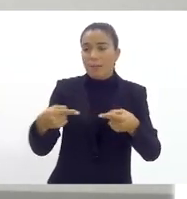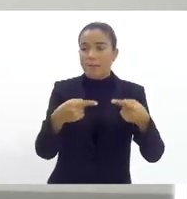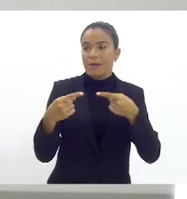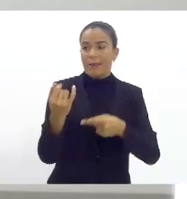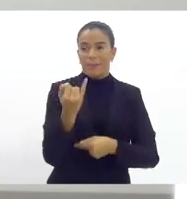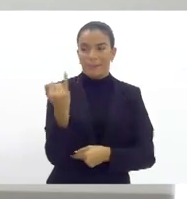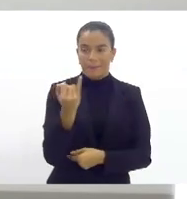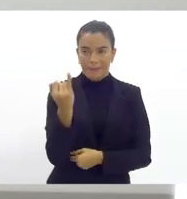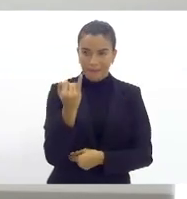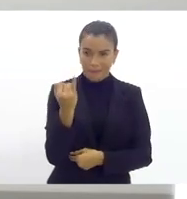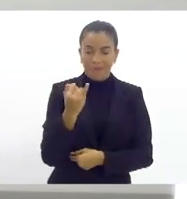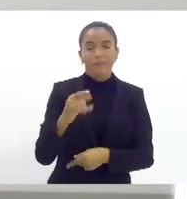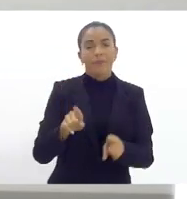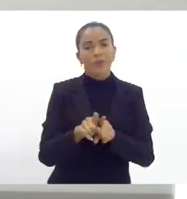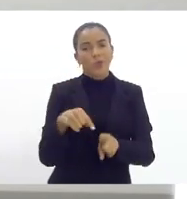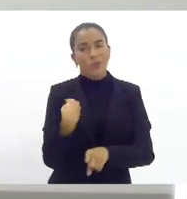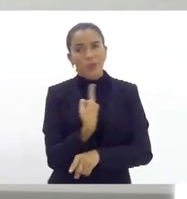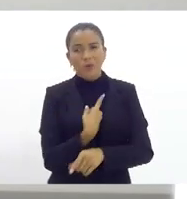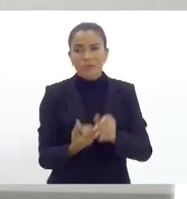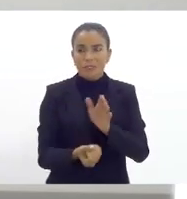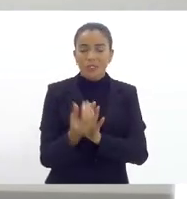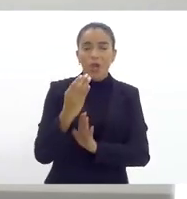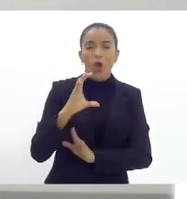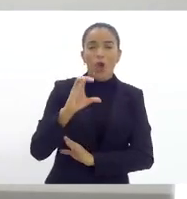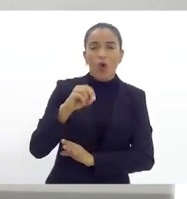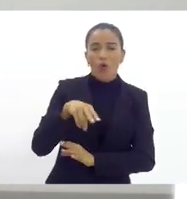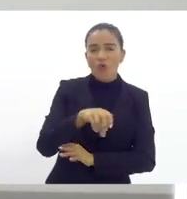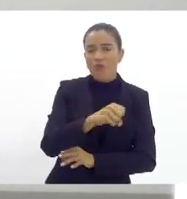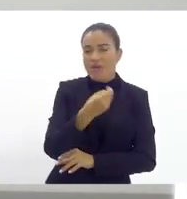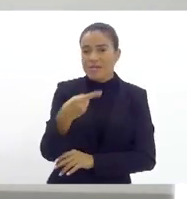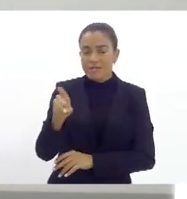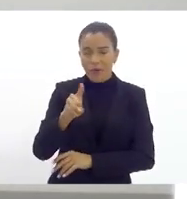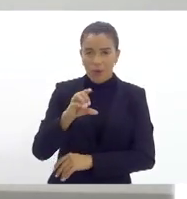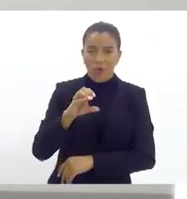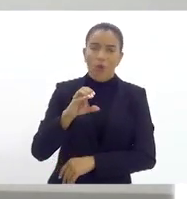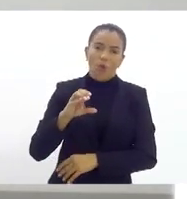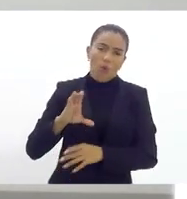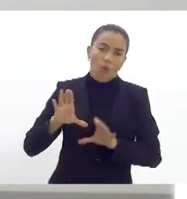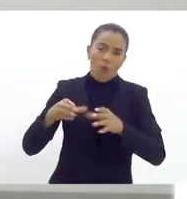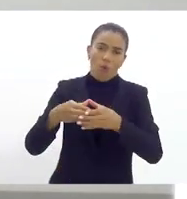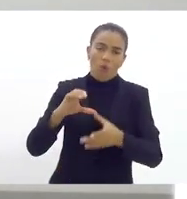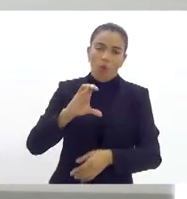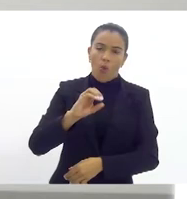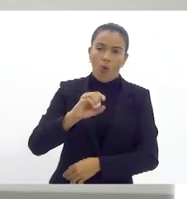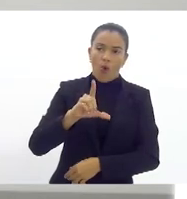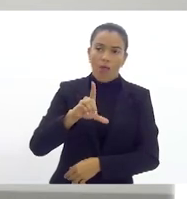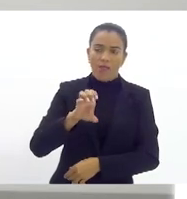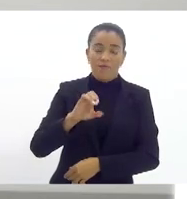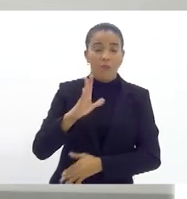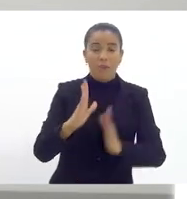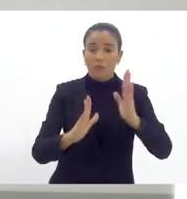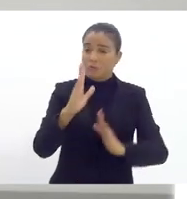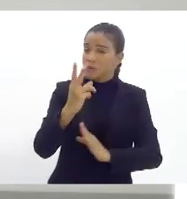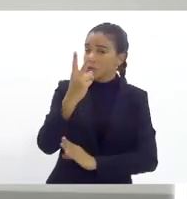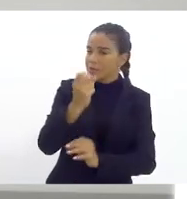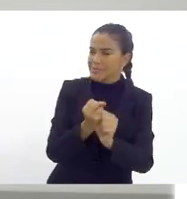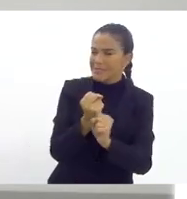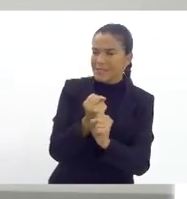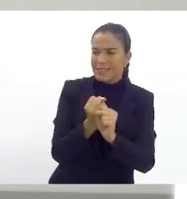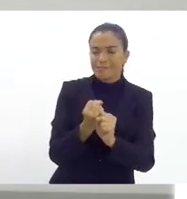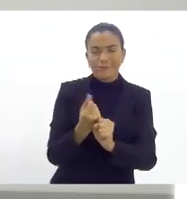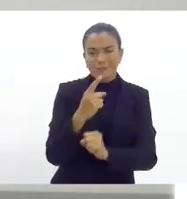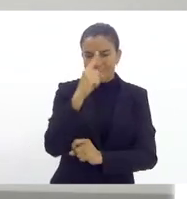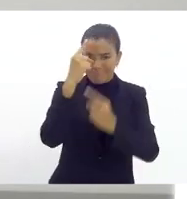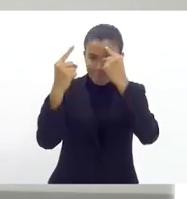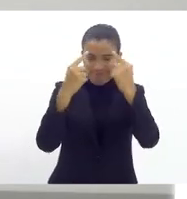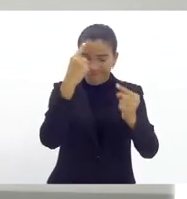e ao longo da nossa criação da Convenção Coletiva foi mais ou menos dois anos para a gente colocar diretrizes